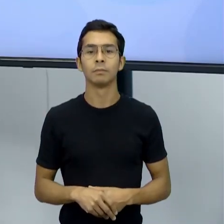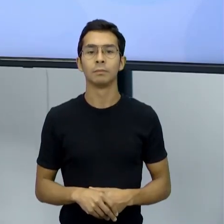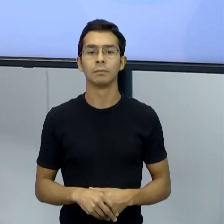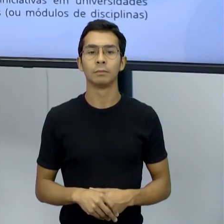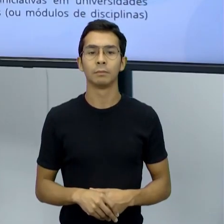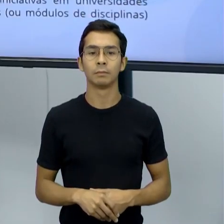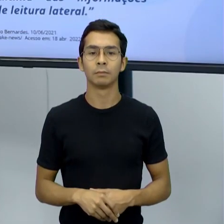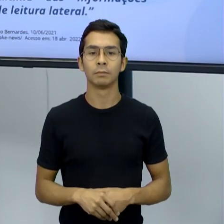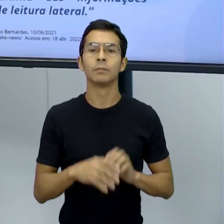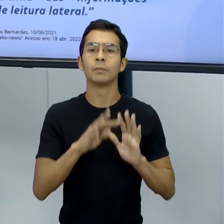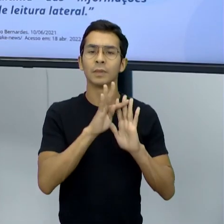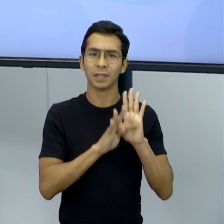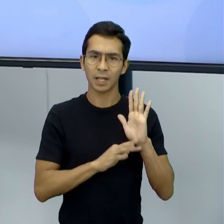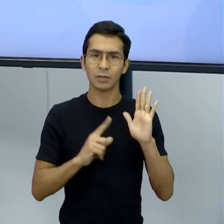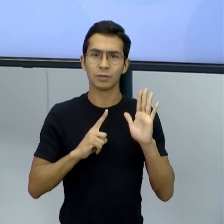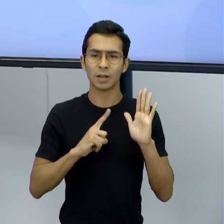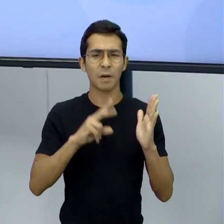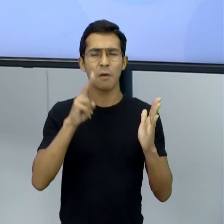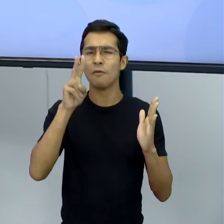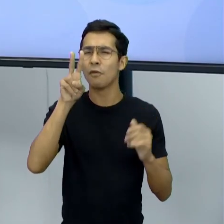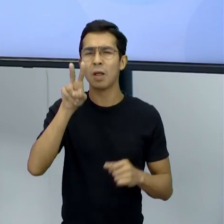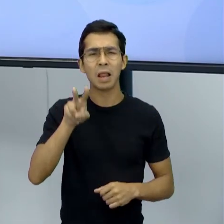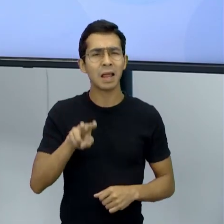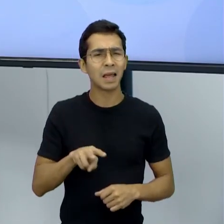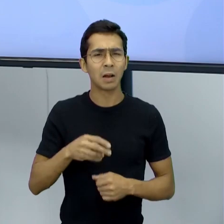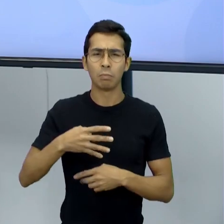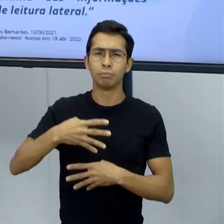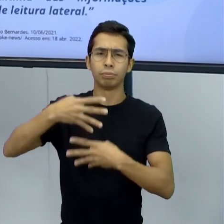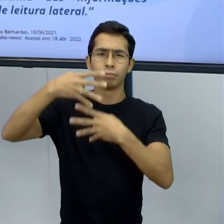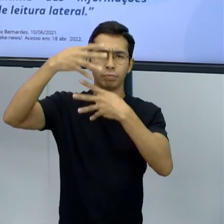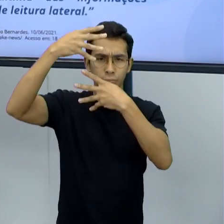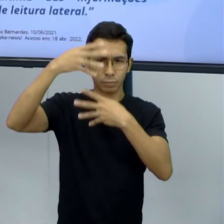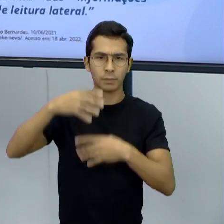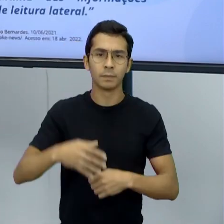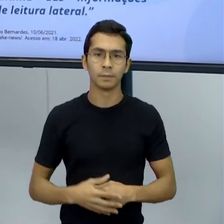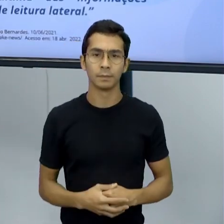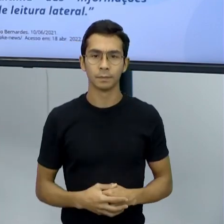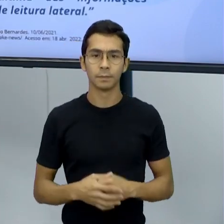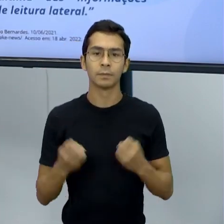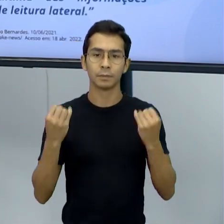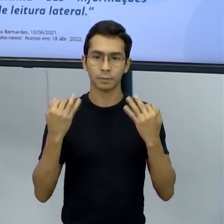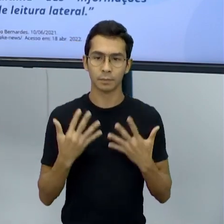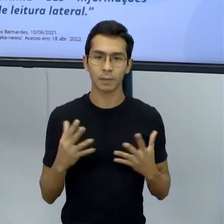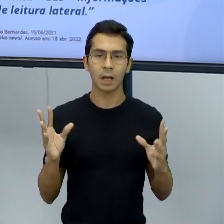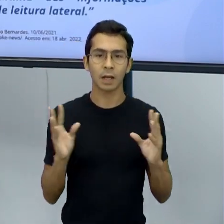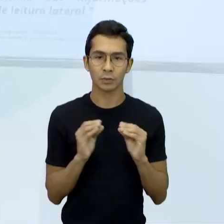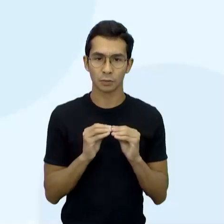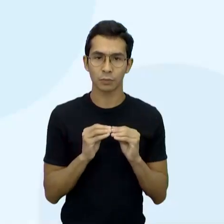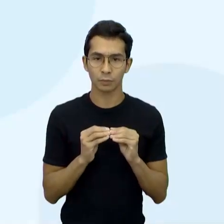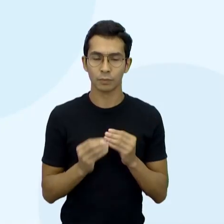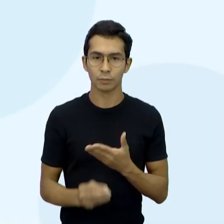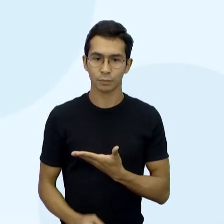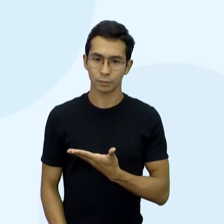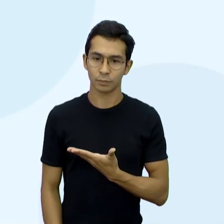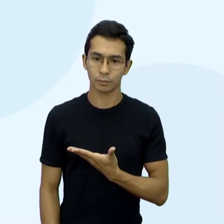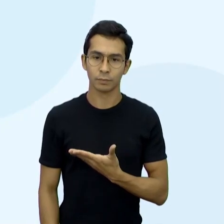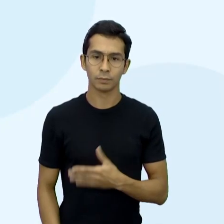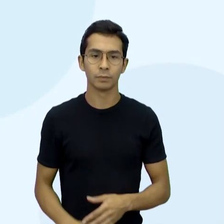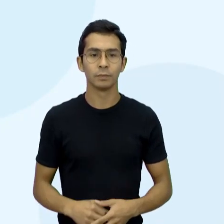um texto, mas eu não vou ler esse texto não, porque está muito grande, tá? Então, eu vou explicar. Tem um resuminho ó, na tela, por favor, olha.